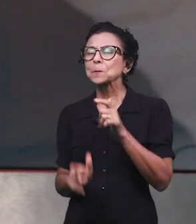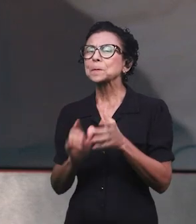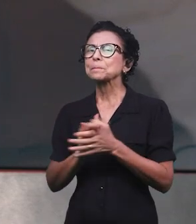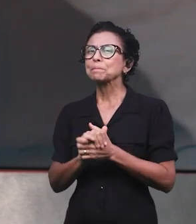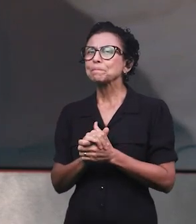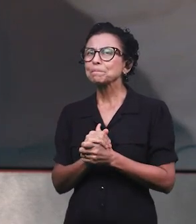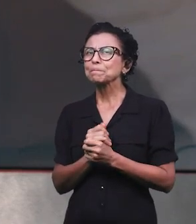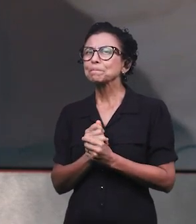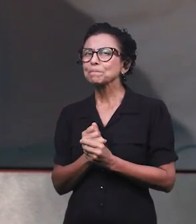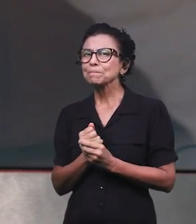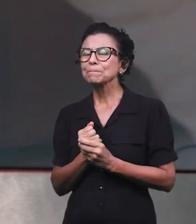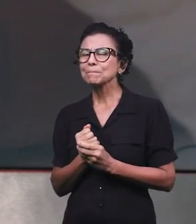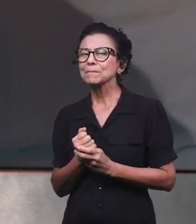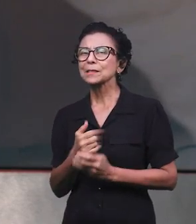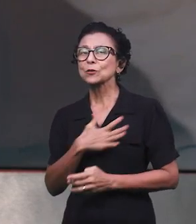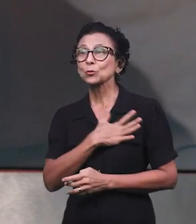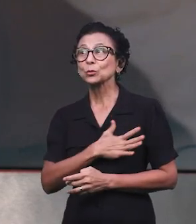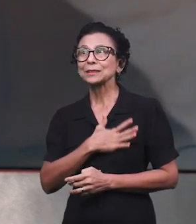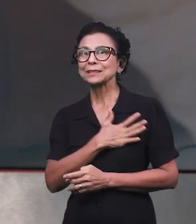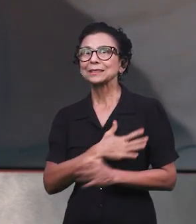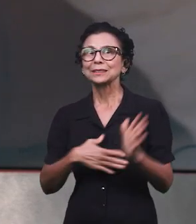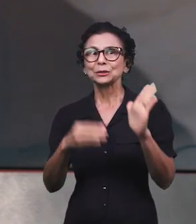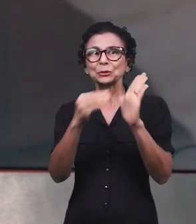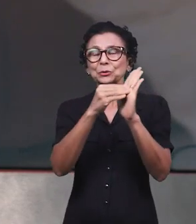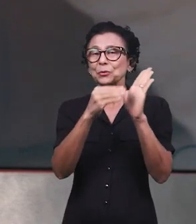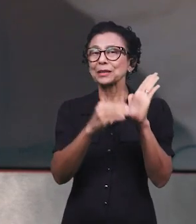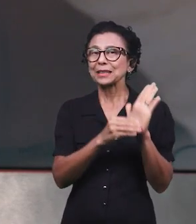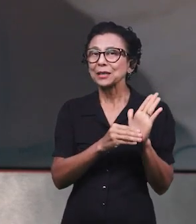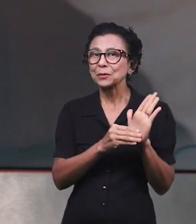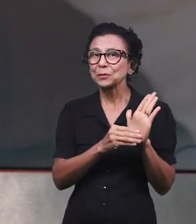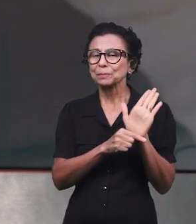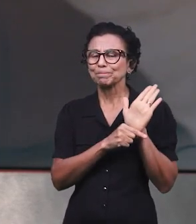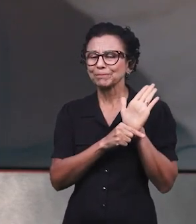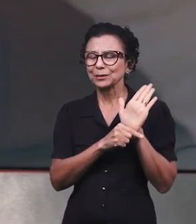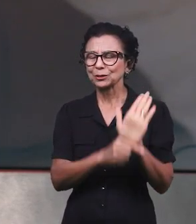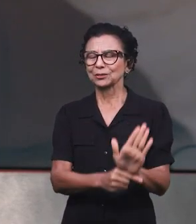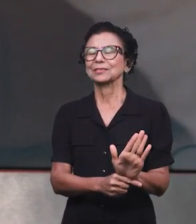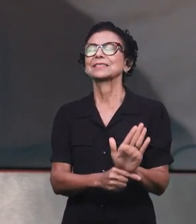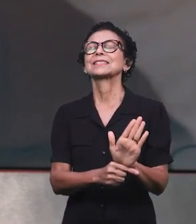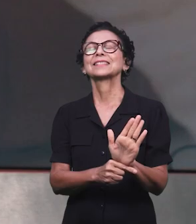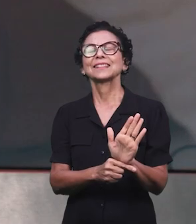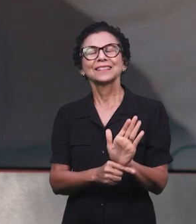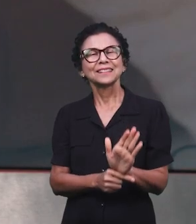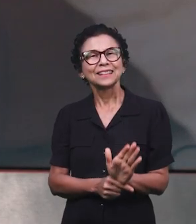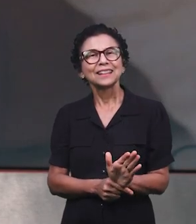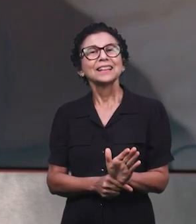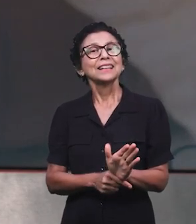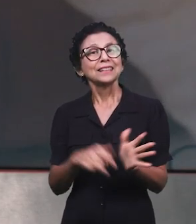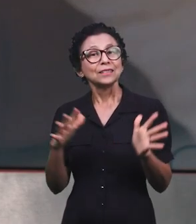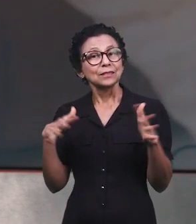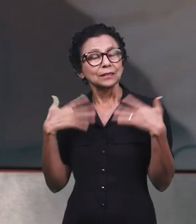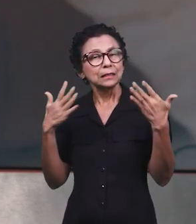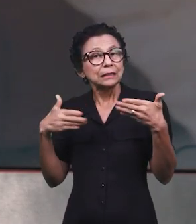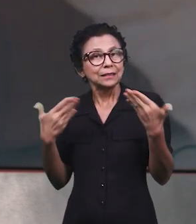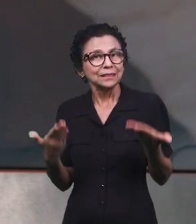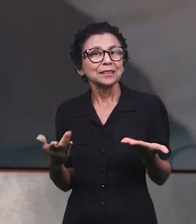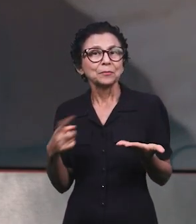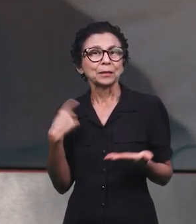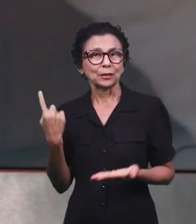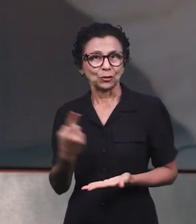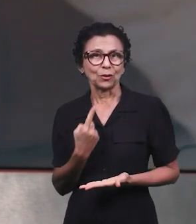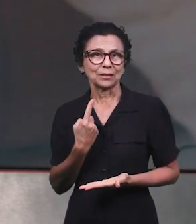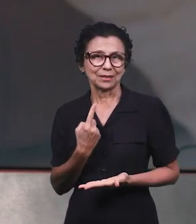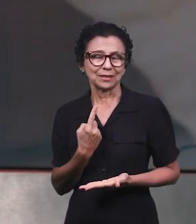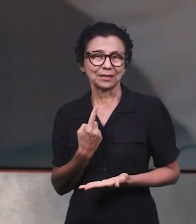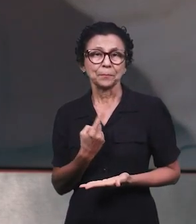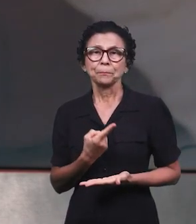o conteúdo que está sendo apresentado, que está sendo de grande ajuda, e isso com certeza para nós é uma grande alegria. E nós